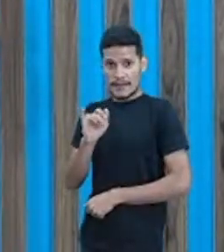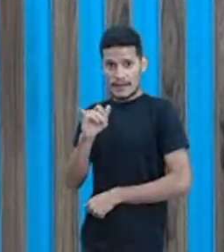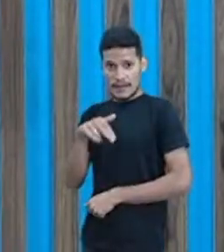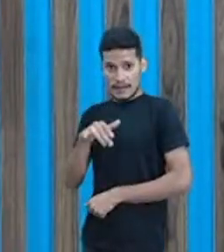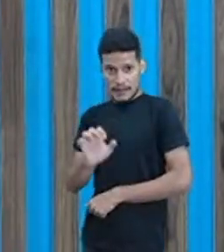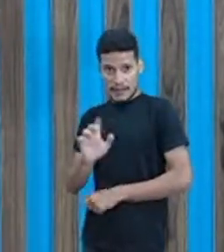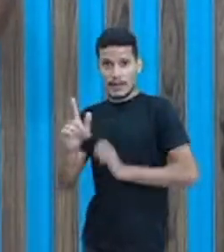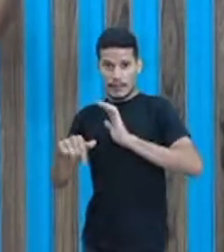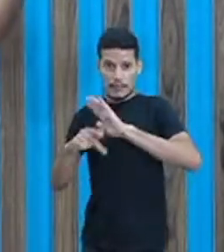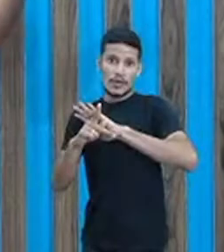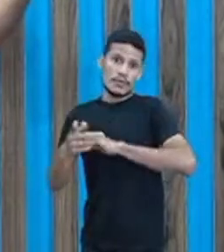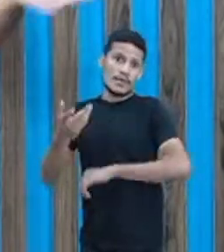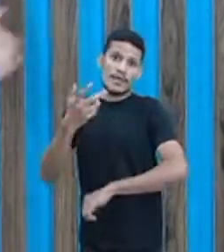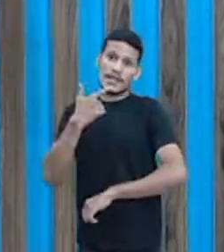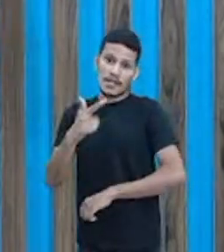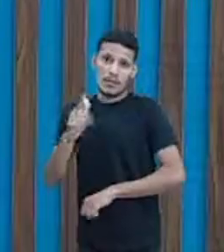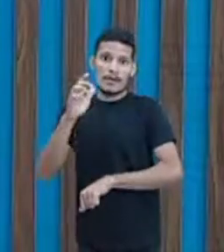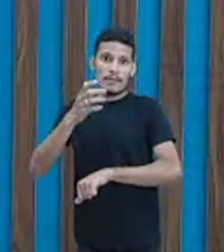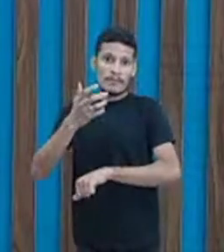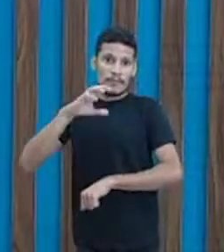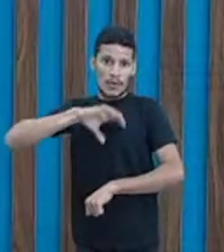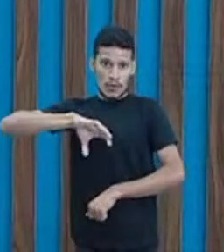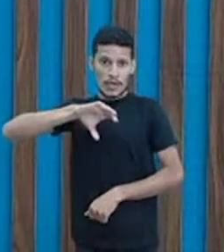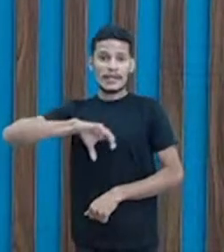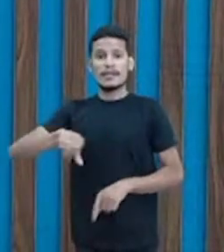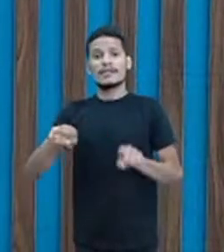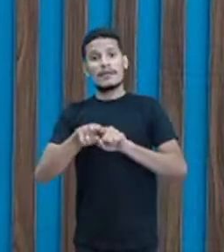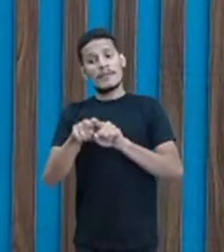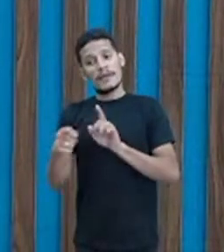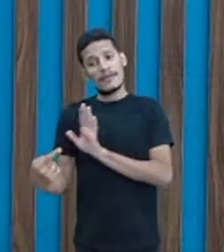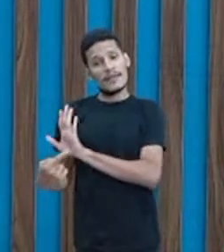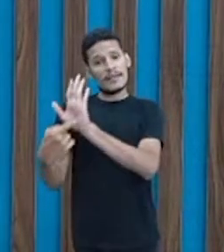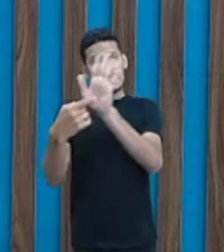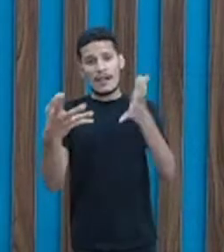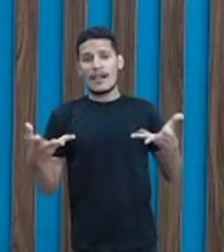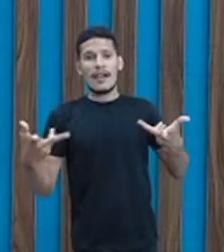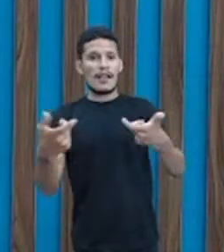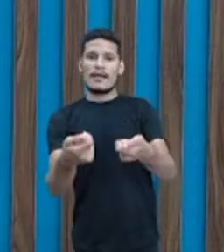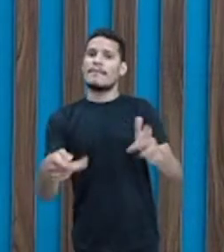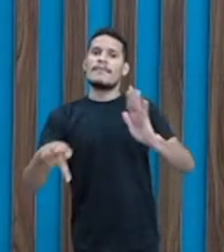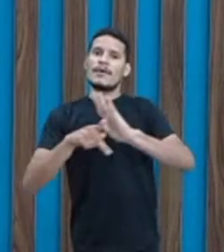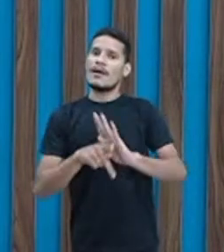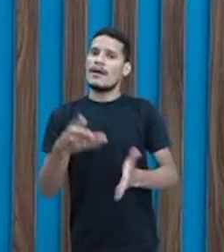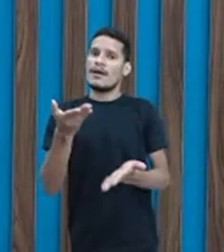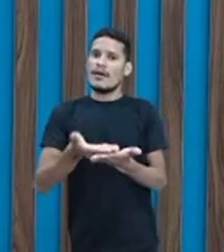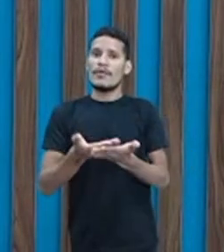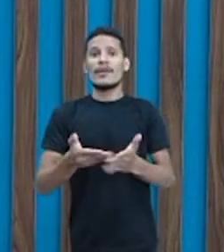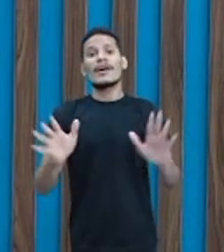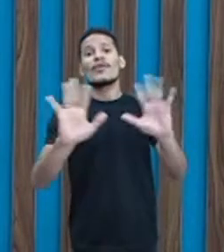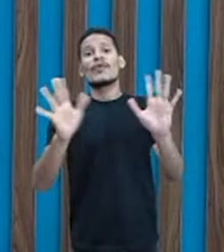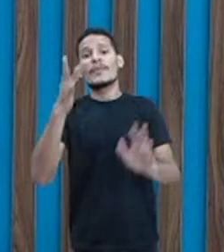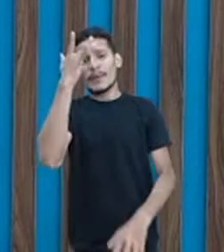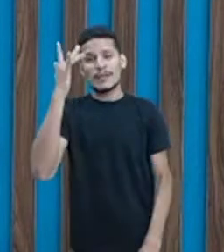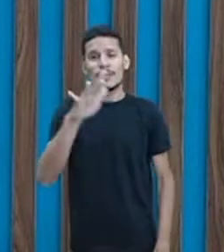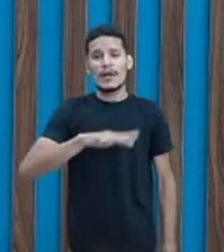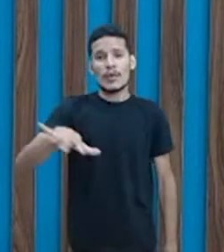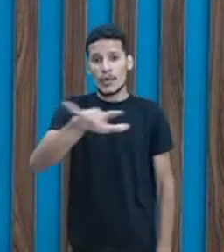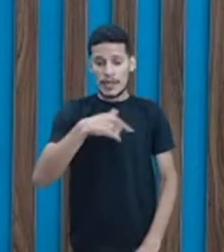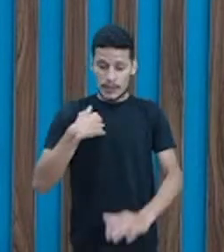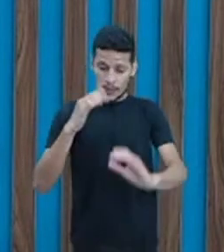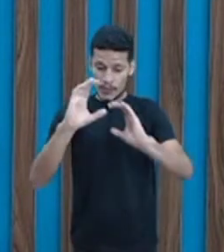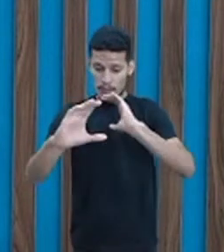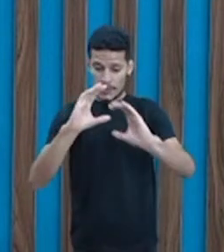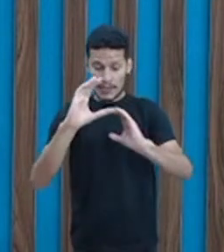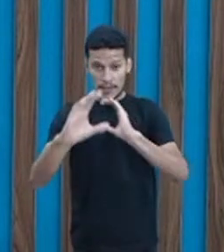língua portuguesa, que está aqui para brilhantar nossa aula. Professora Viviane. Gente, tudo bem com vocês? Eu vou fazer a comunicação